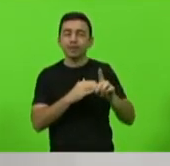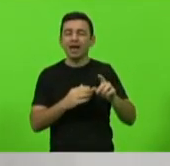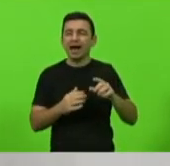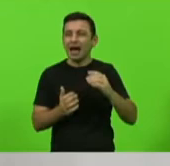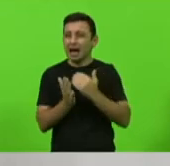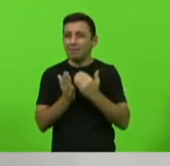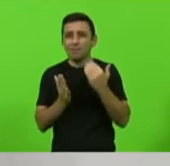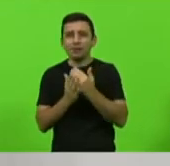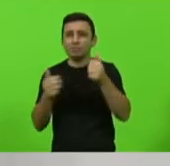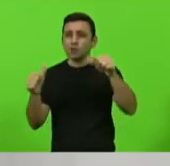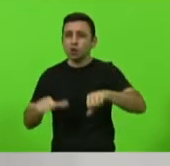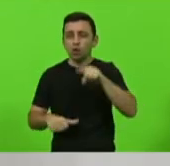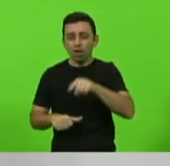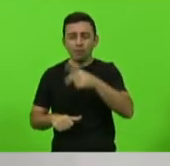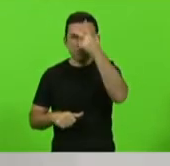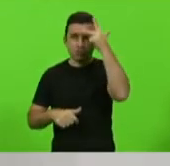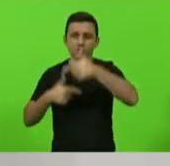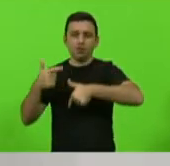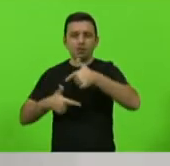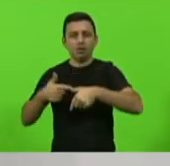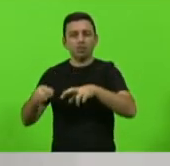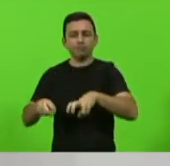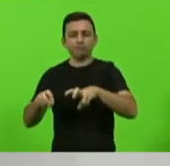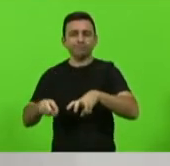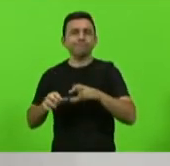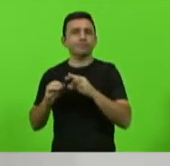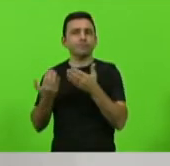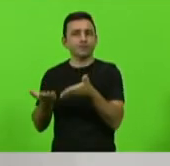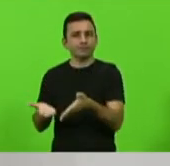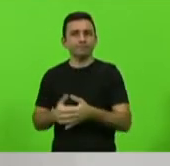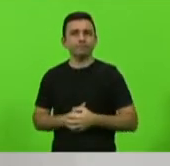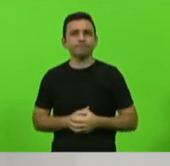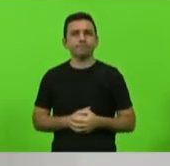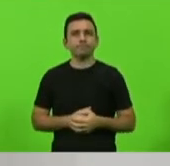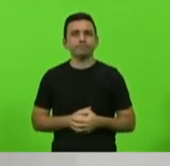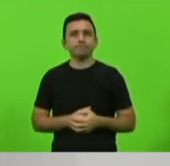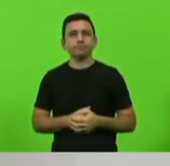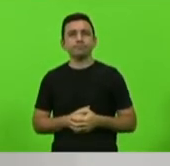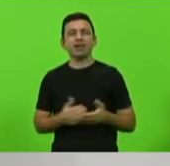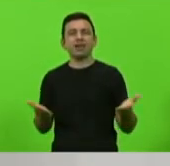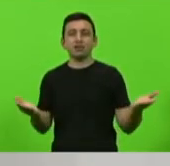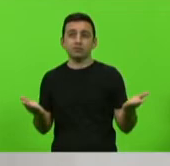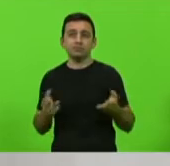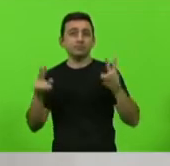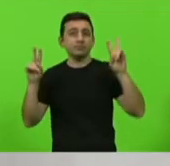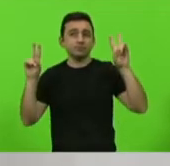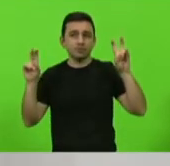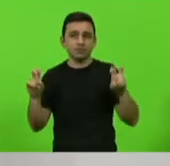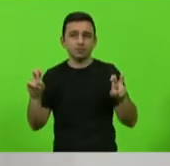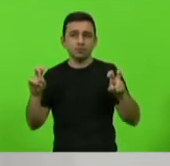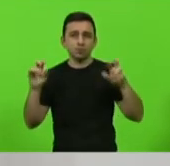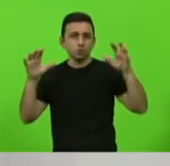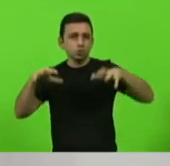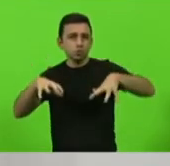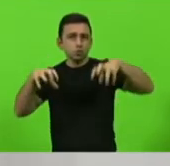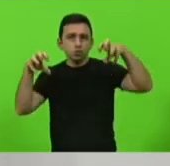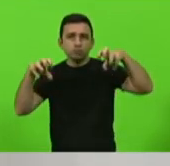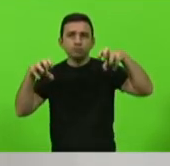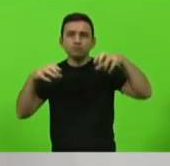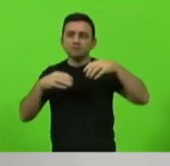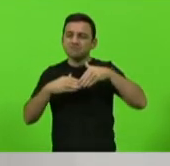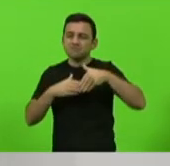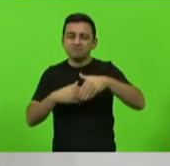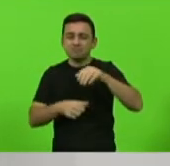é realmente o produtor. Então, essa questão, estiagem sem